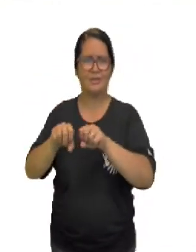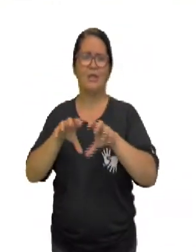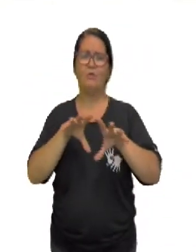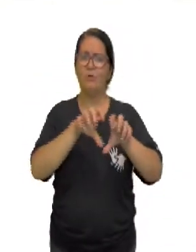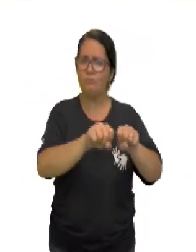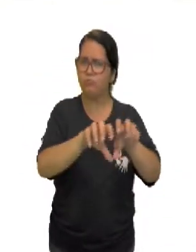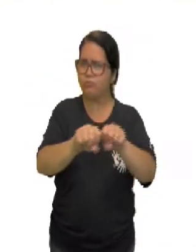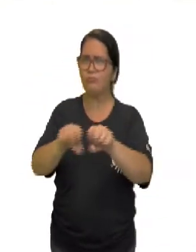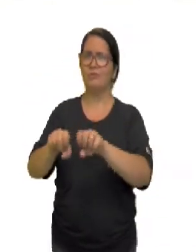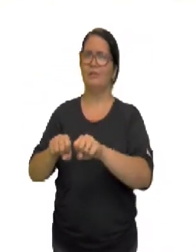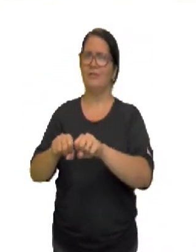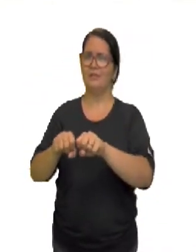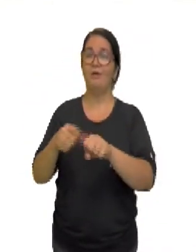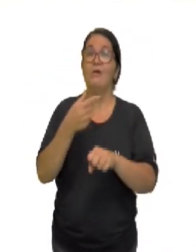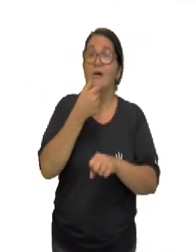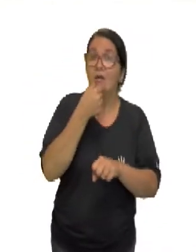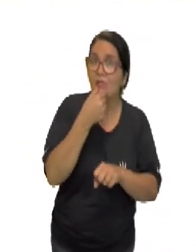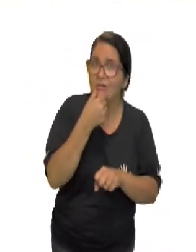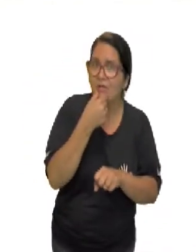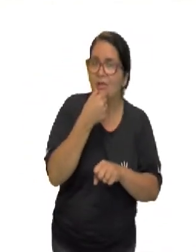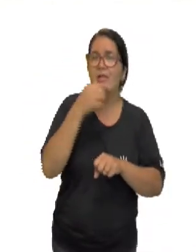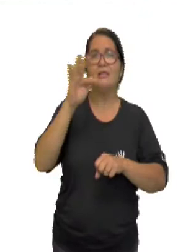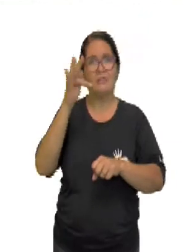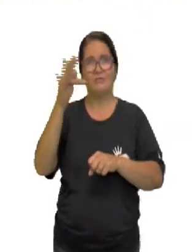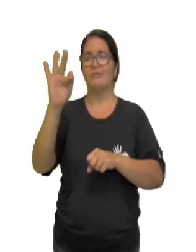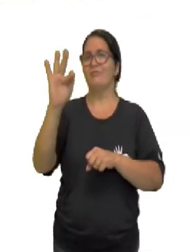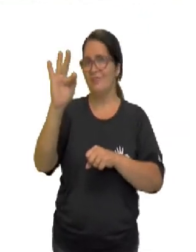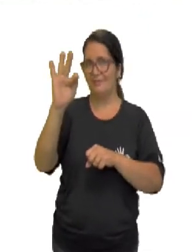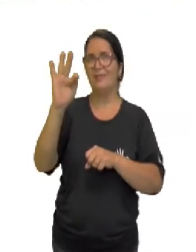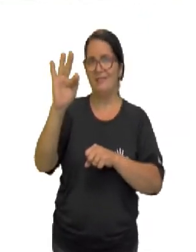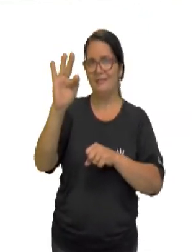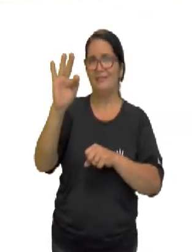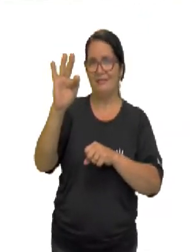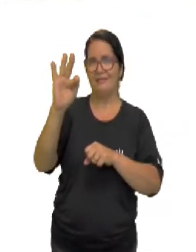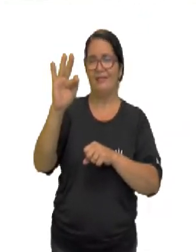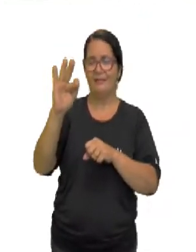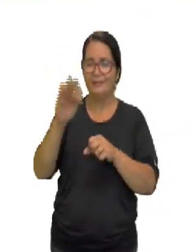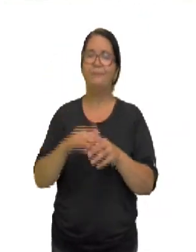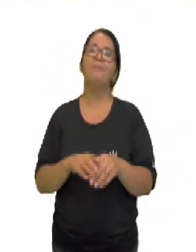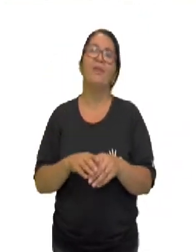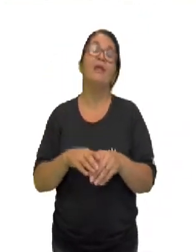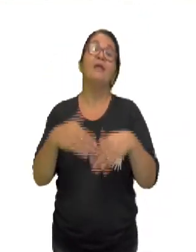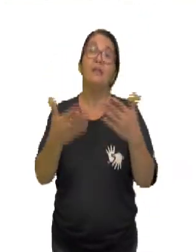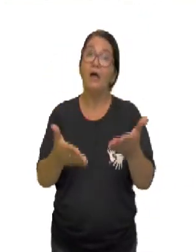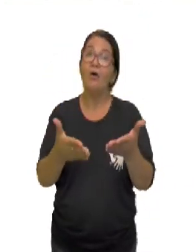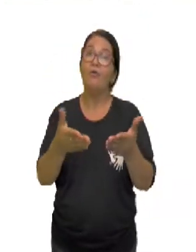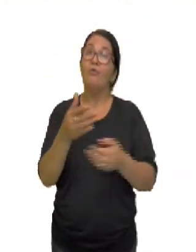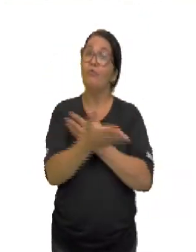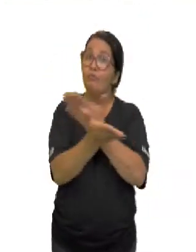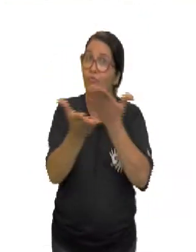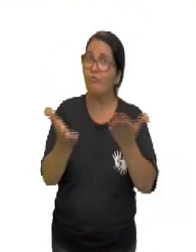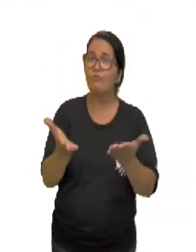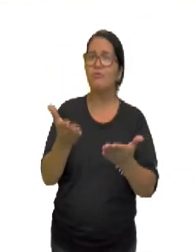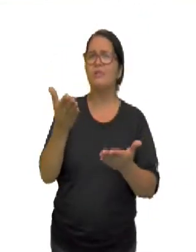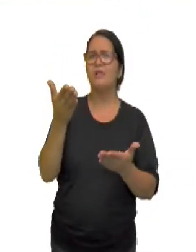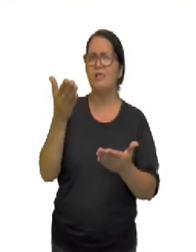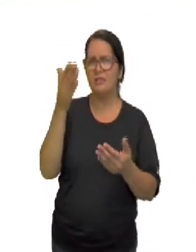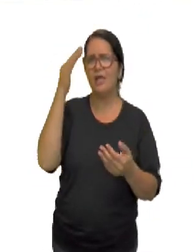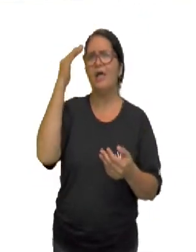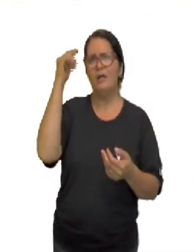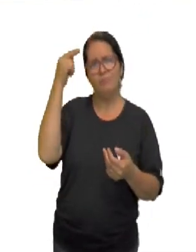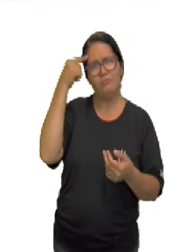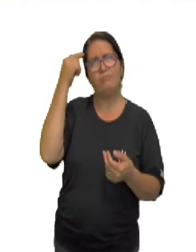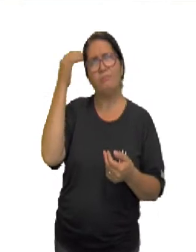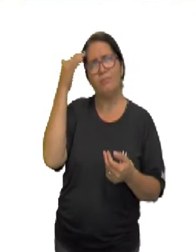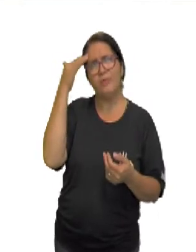perceber que, em determinados momentos, alterna-se essa colonização, essa chefia